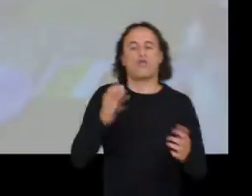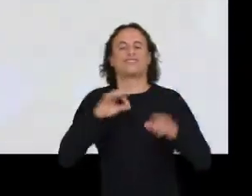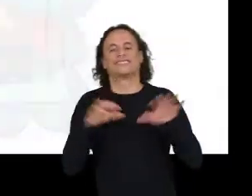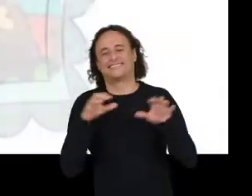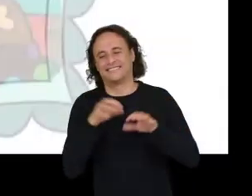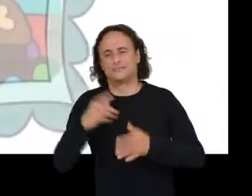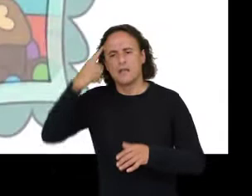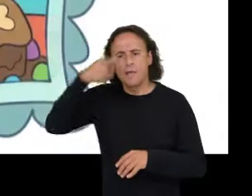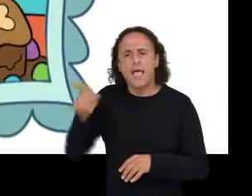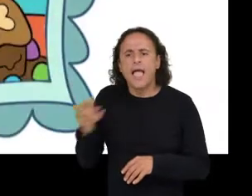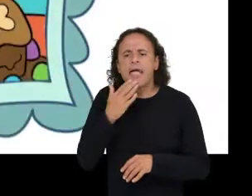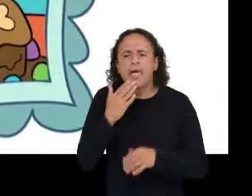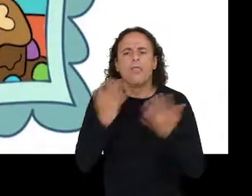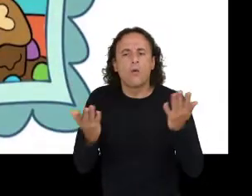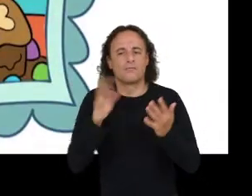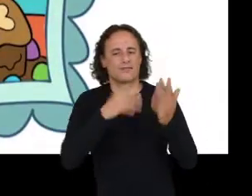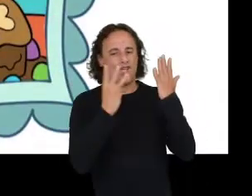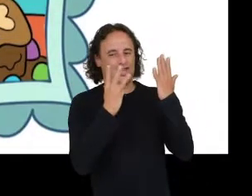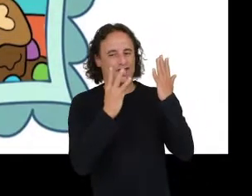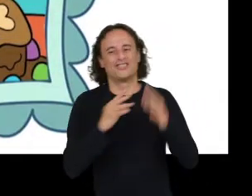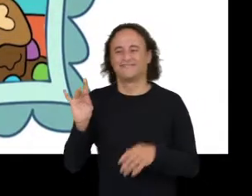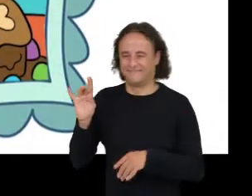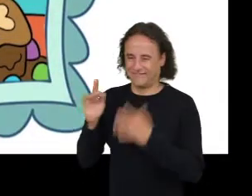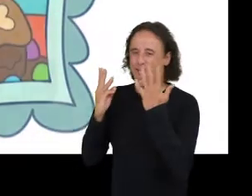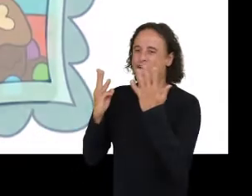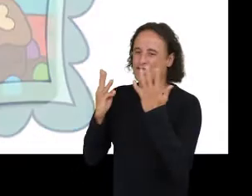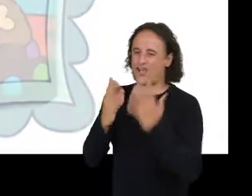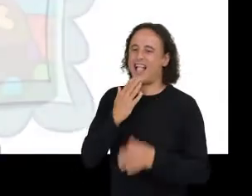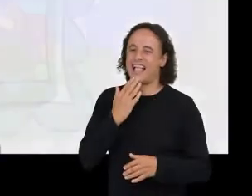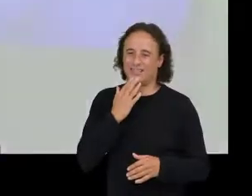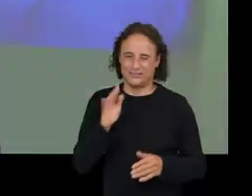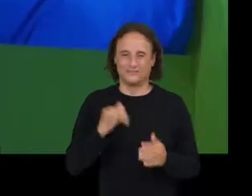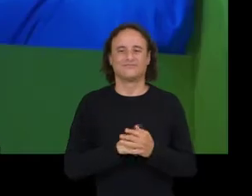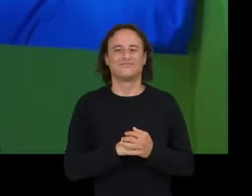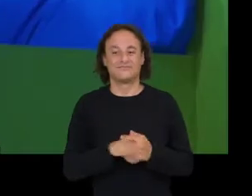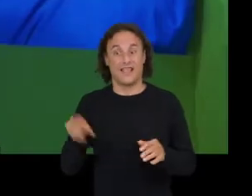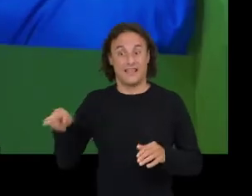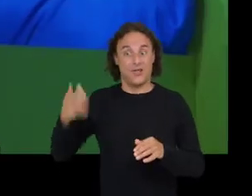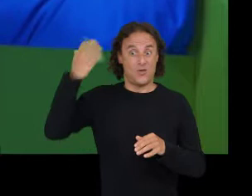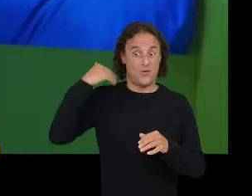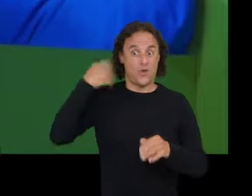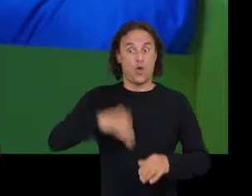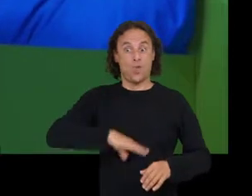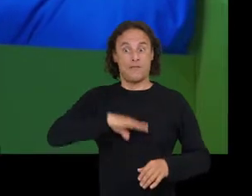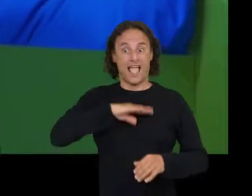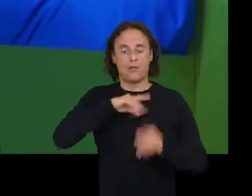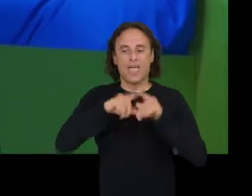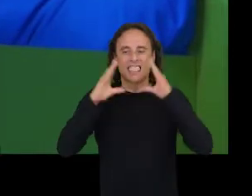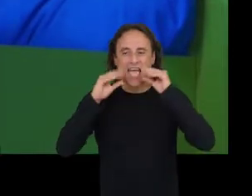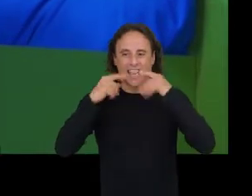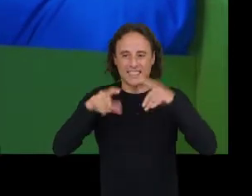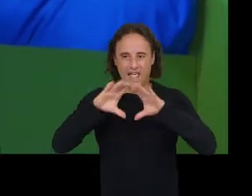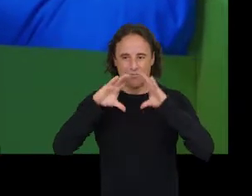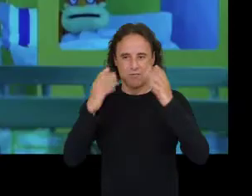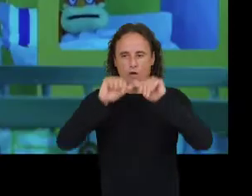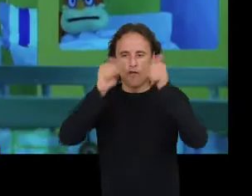anos ten? Oito. Si, sí, oito. E apagou oito candeas nunha